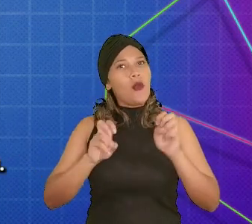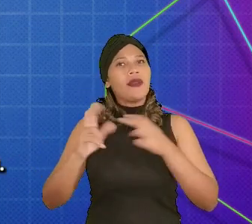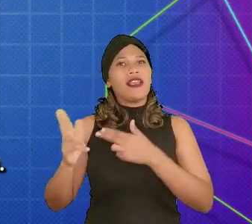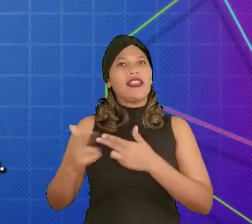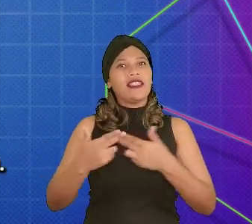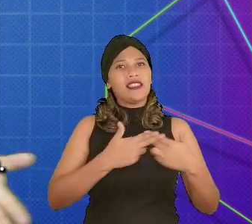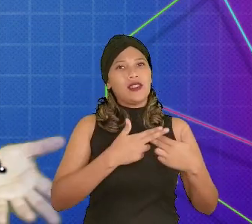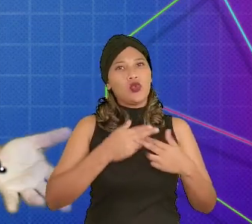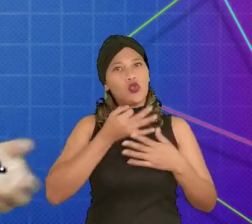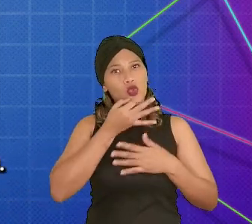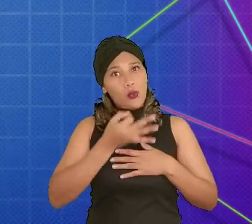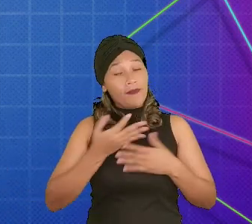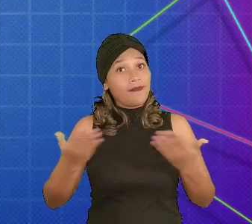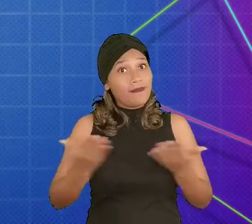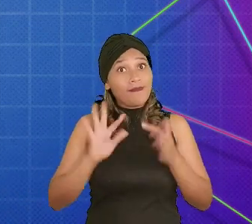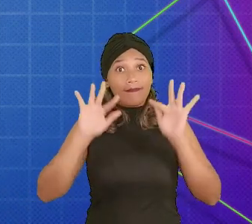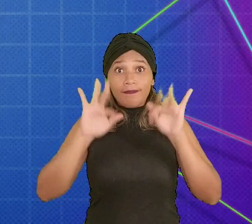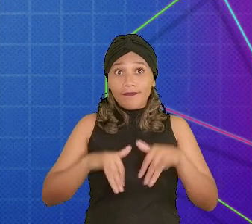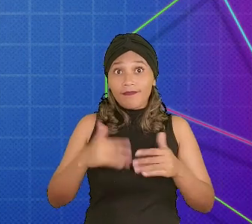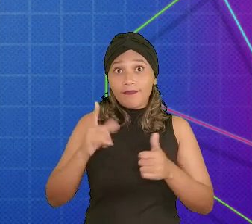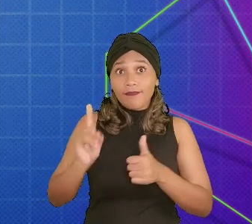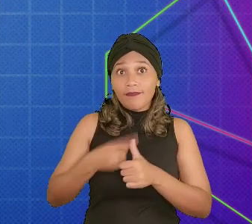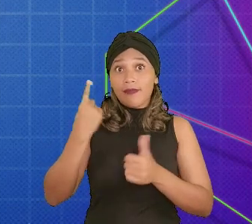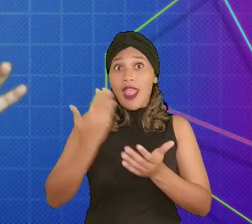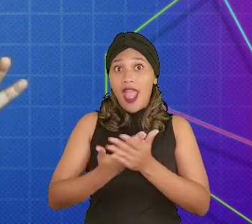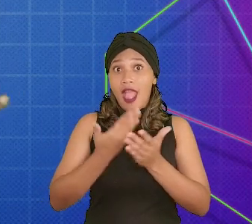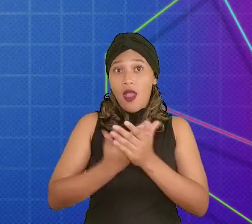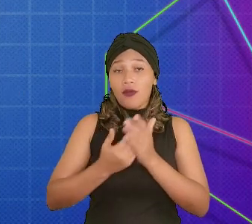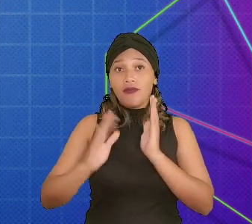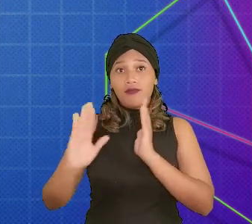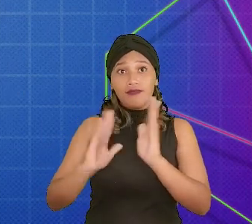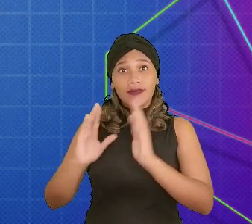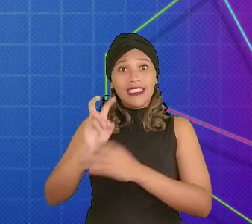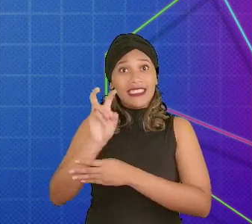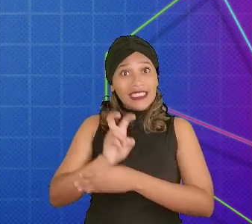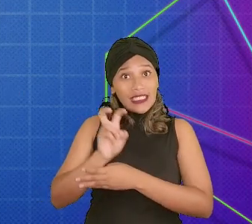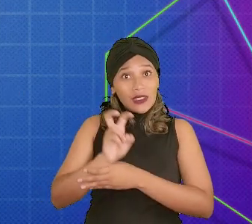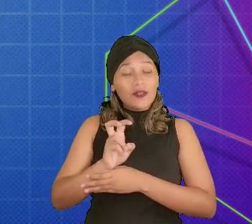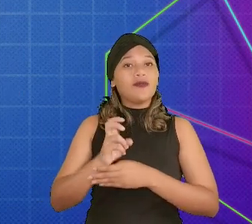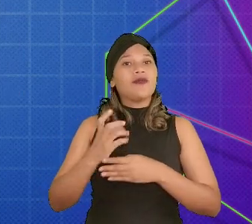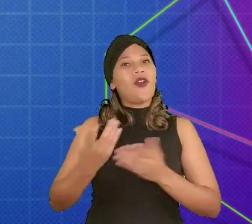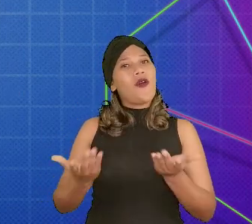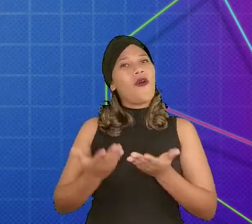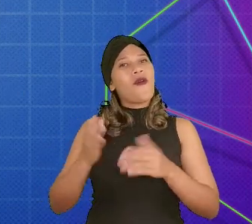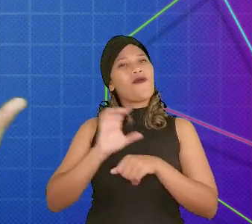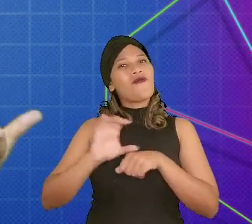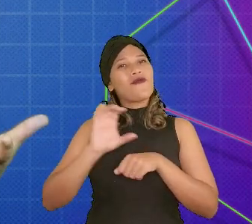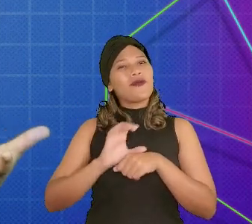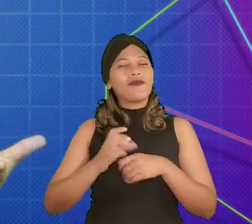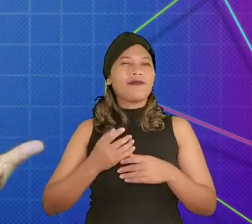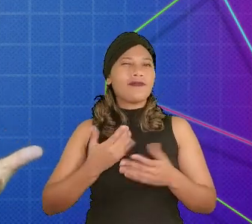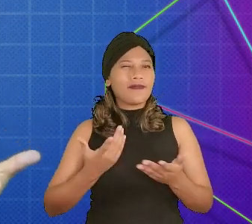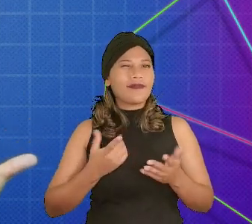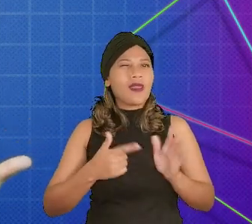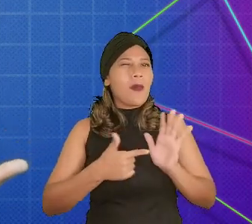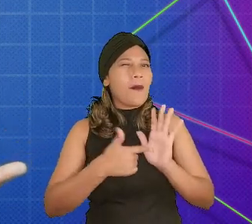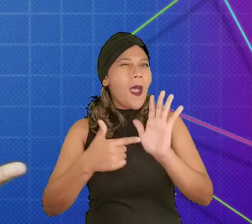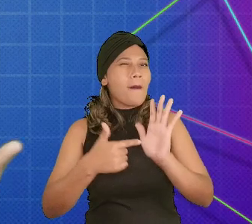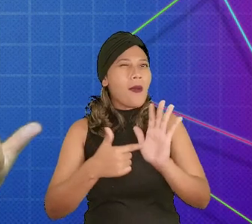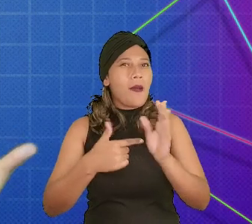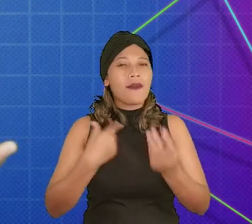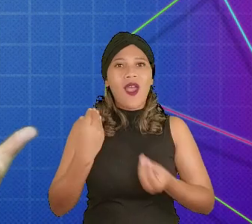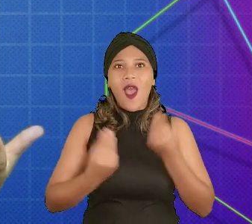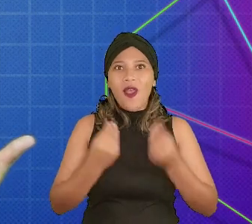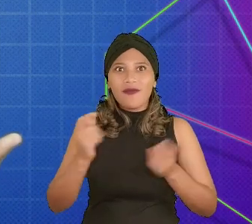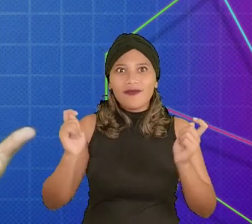som. Agora, para encerrarmos a nossa primeira aula do módulo 5 da Criar Jogos, nós vamos dar algumas